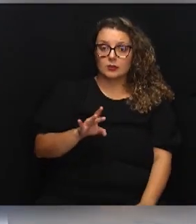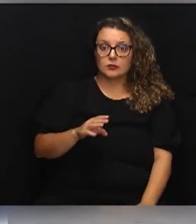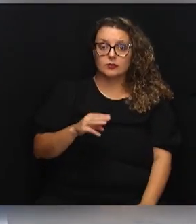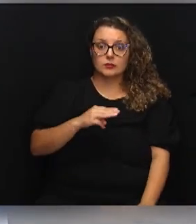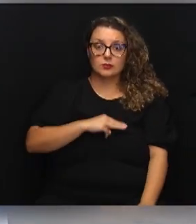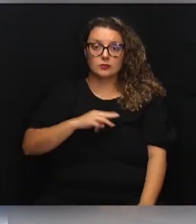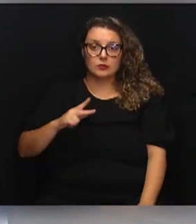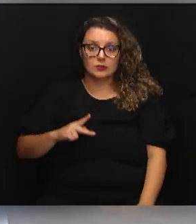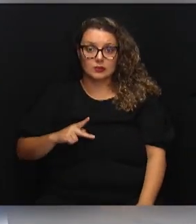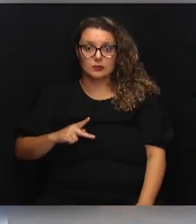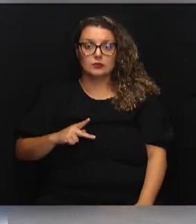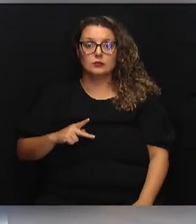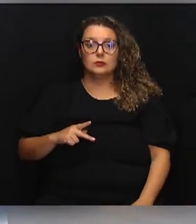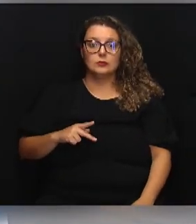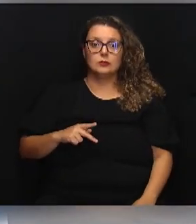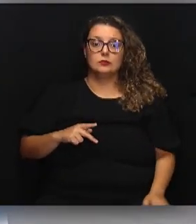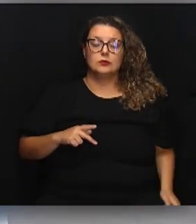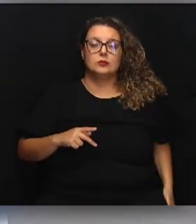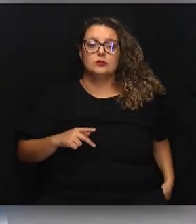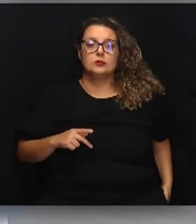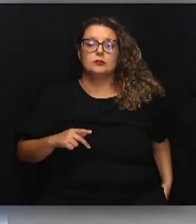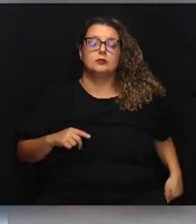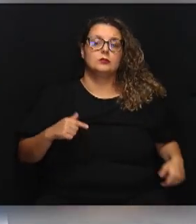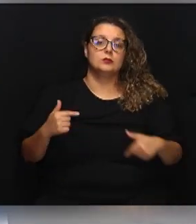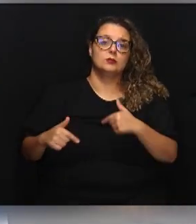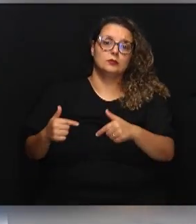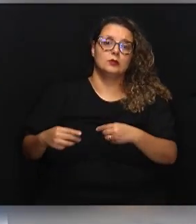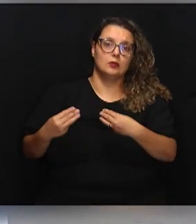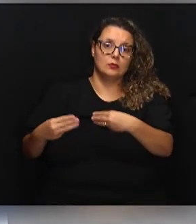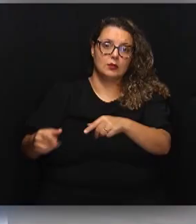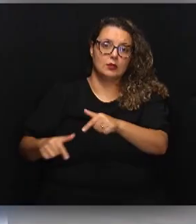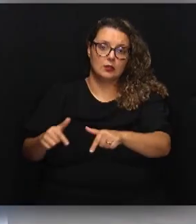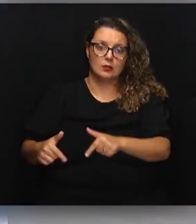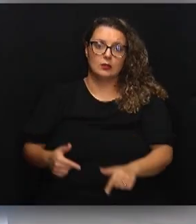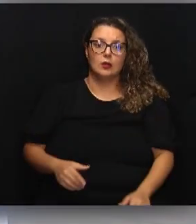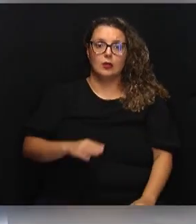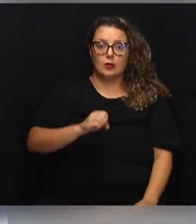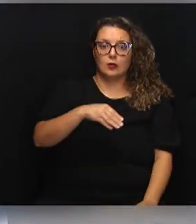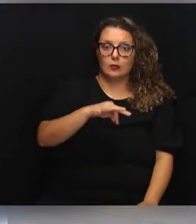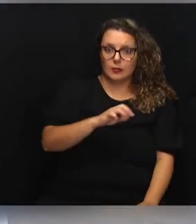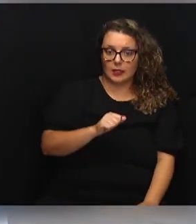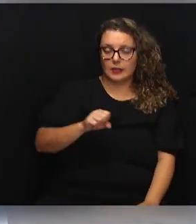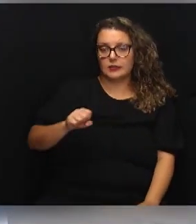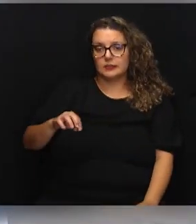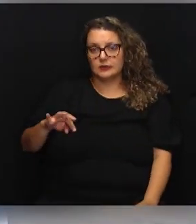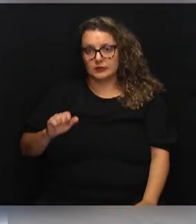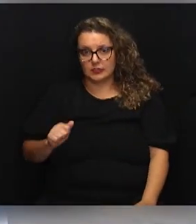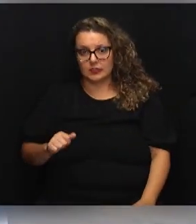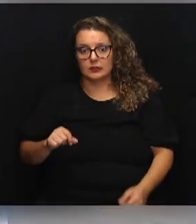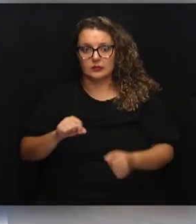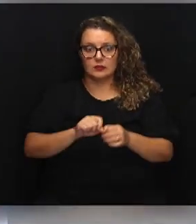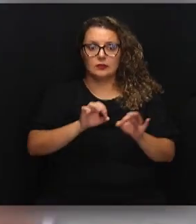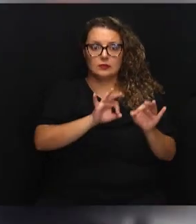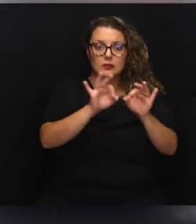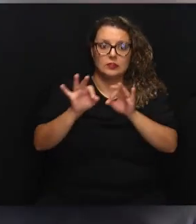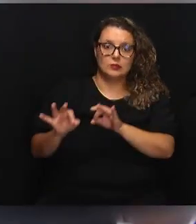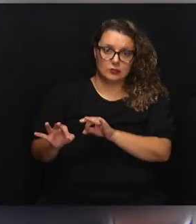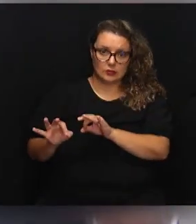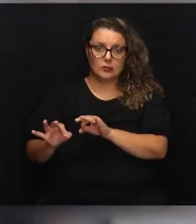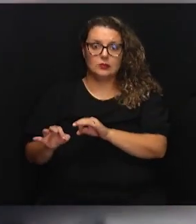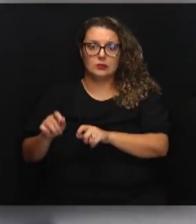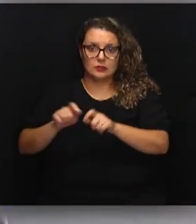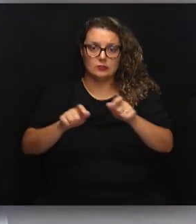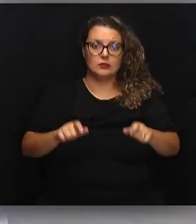Público do Trabalho e da Infância e Juventude, mas as entidades Comerc, SETA, fazem o acompanhamento, o monitoramento deles. Então eles